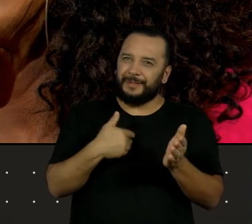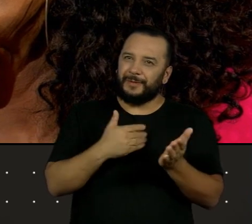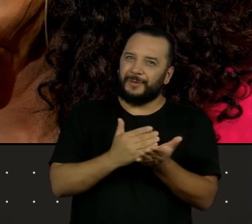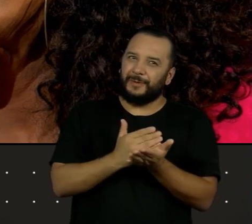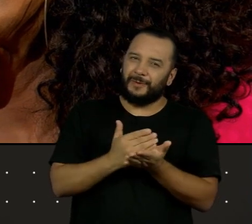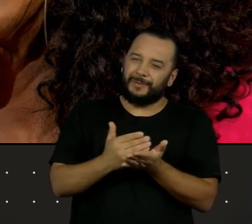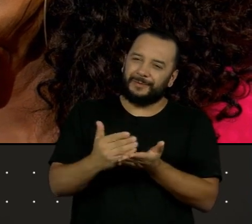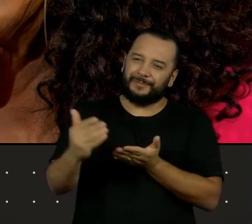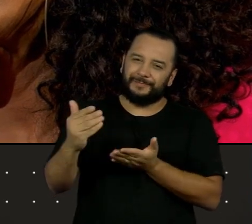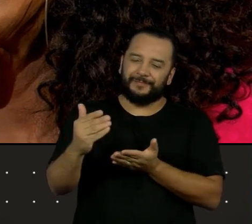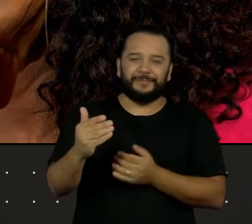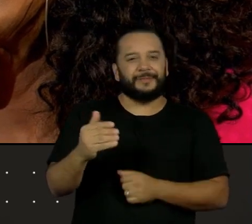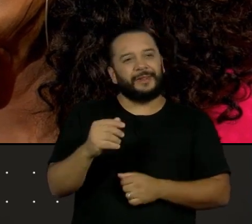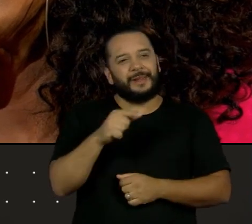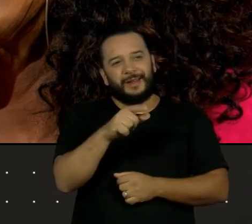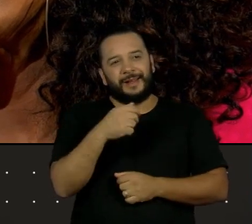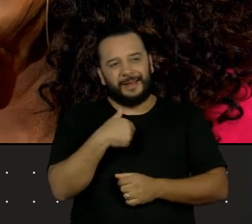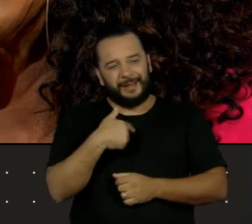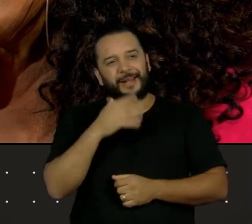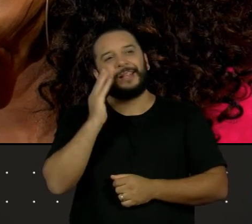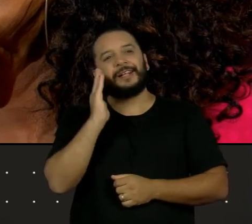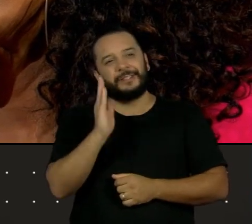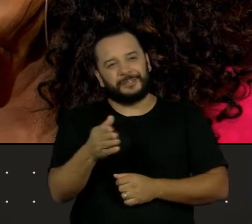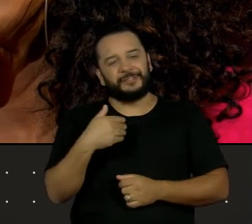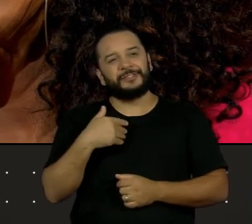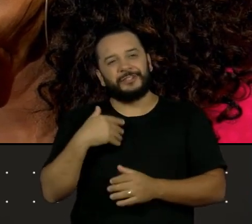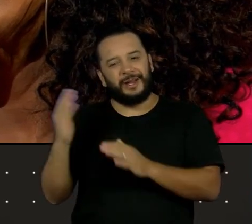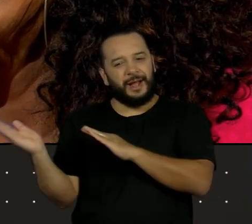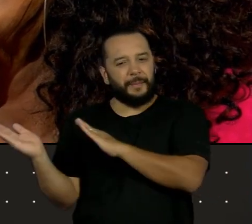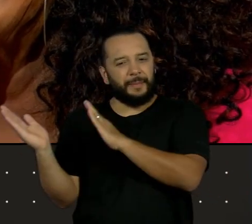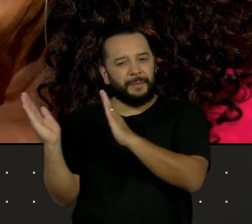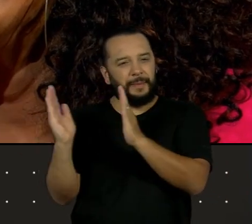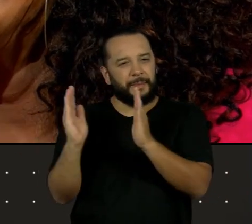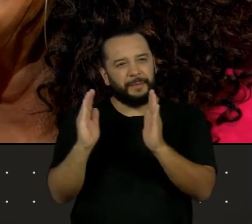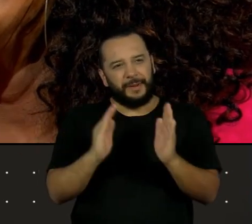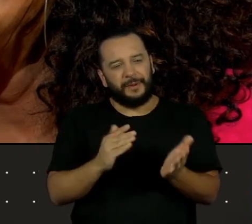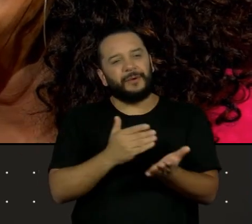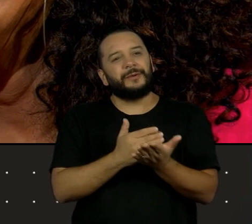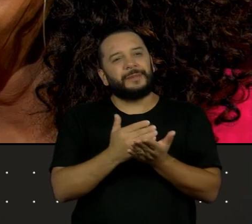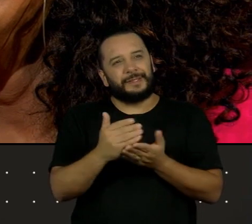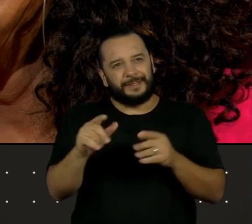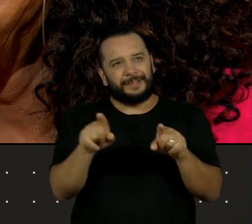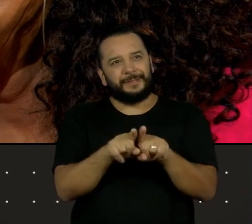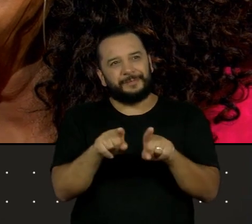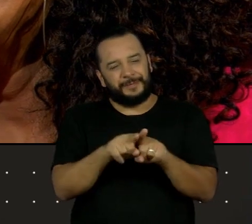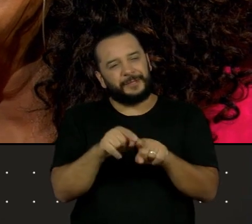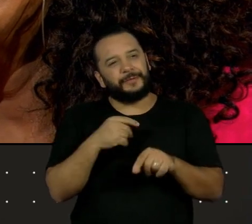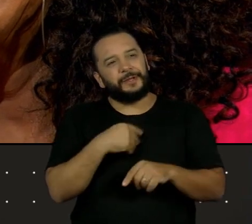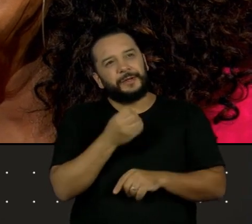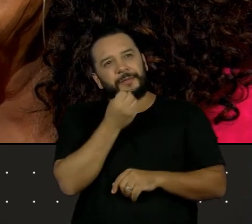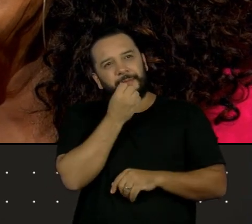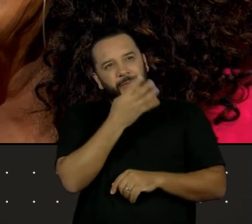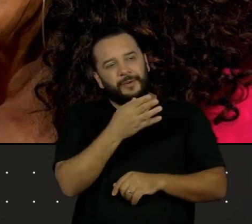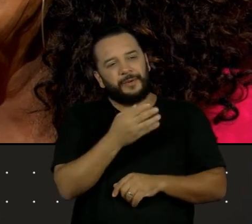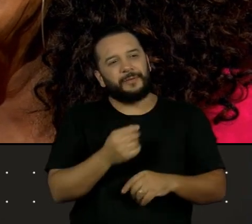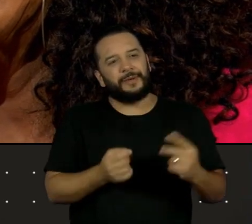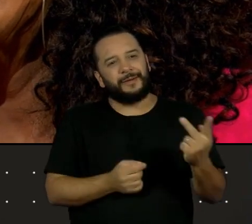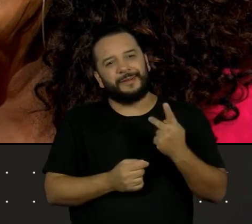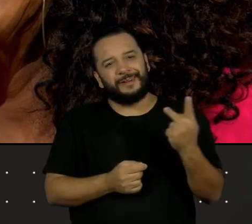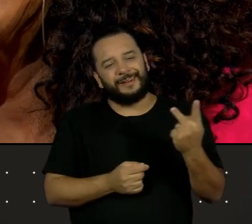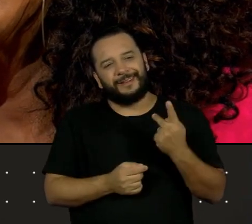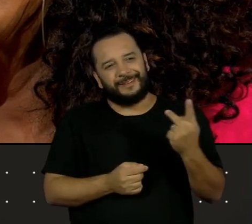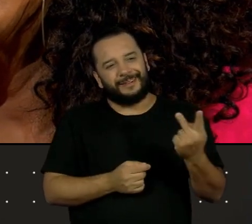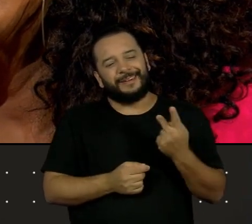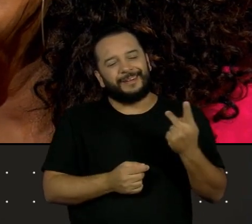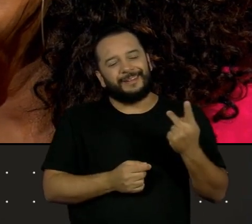começando. Ela não estava começando, mas ela estava também meio que começando. Então foi bom pra gente... A gente se entregou